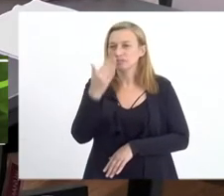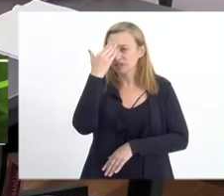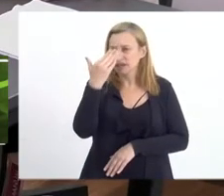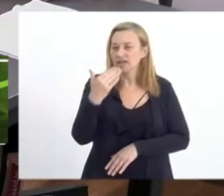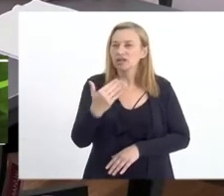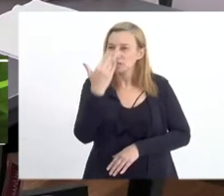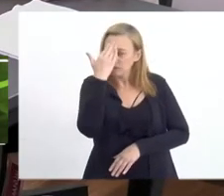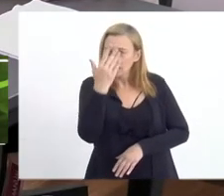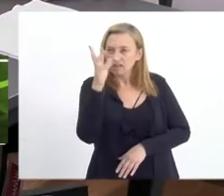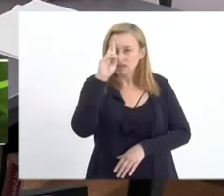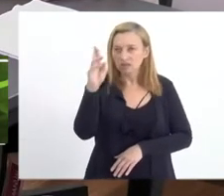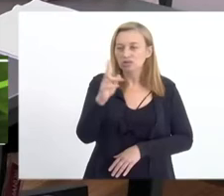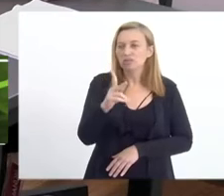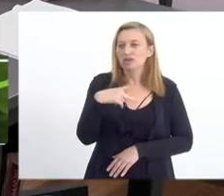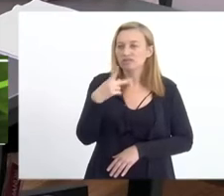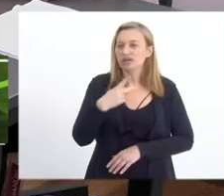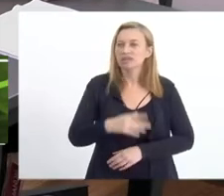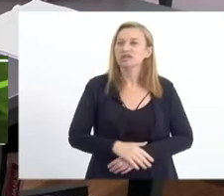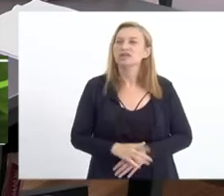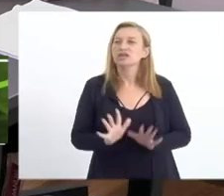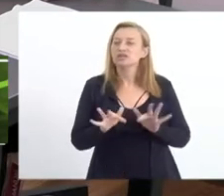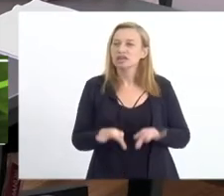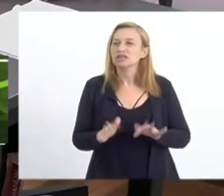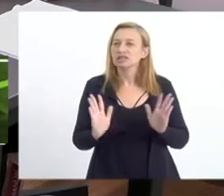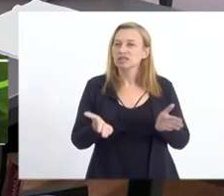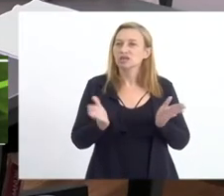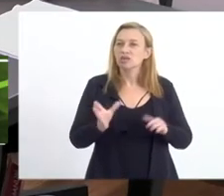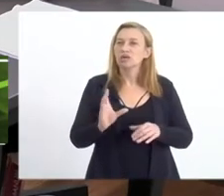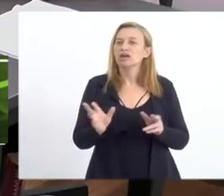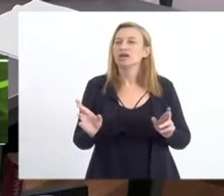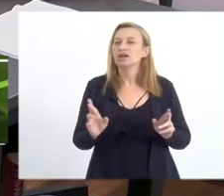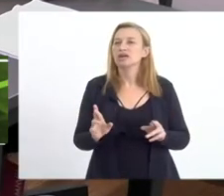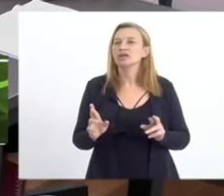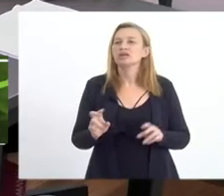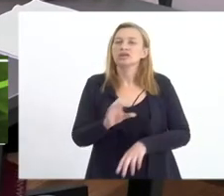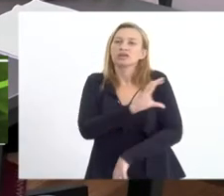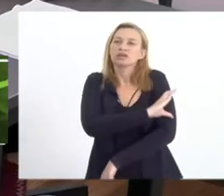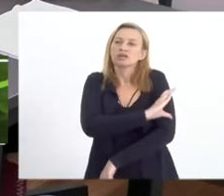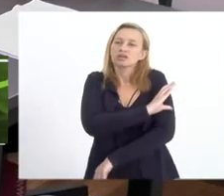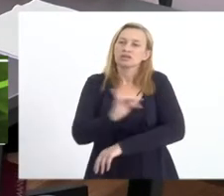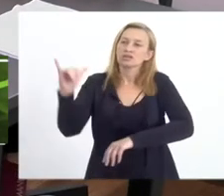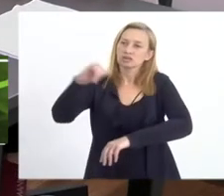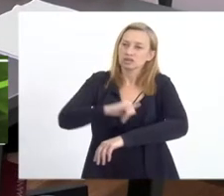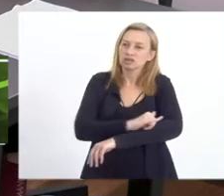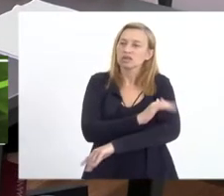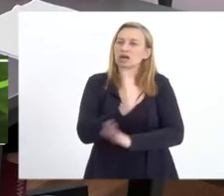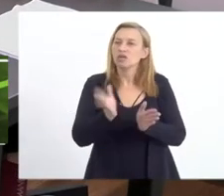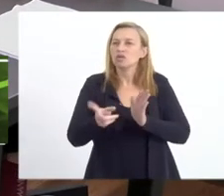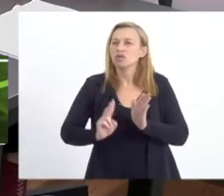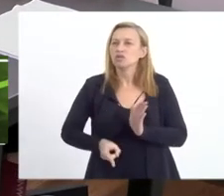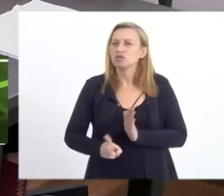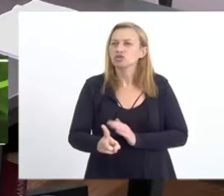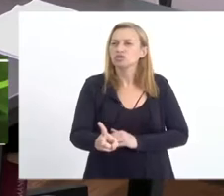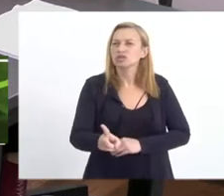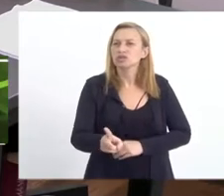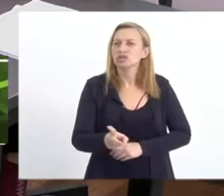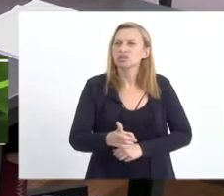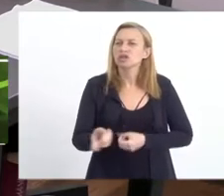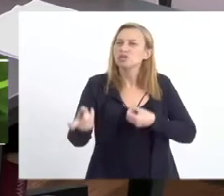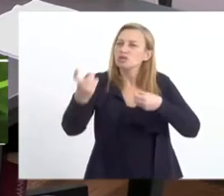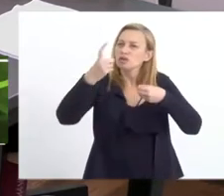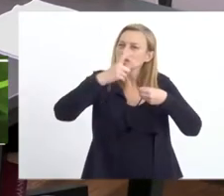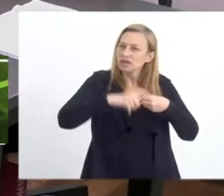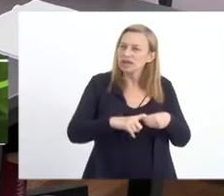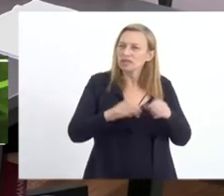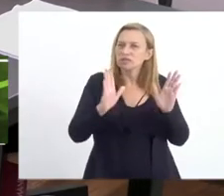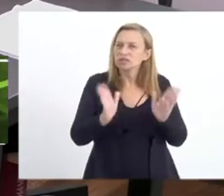Obrigado, senhor, por suas colocações. Encerrando agora em relação ao aeroporto de Campos, vamos dar continuidade e